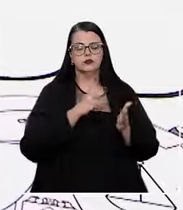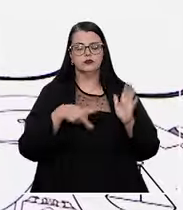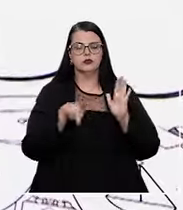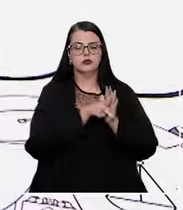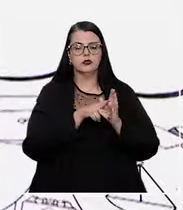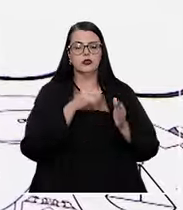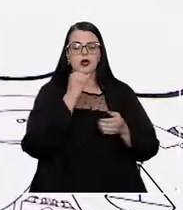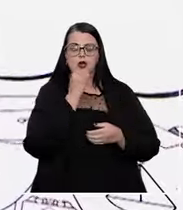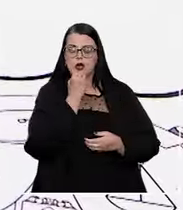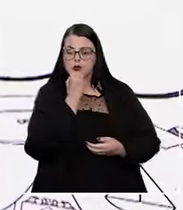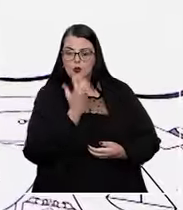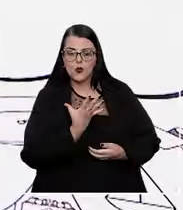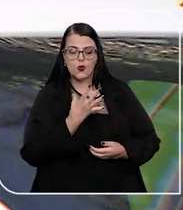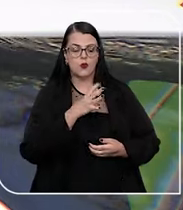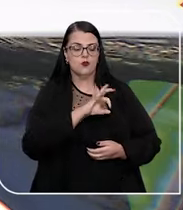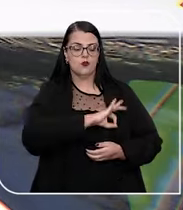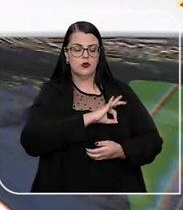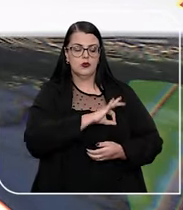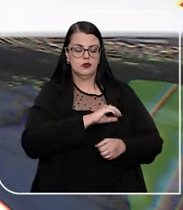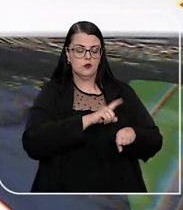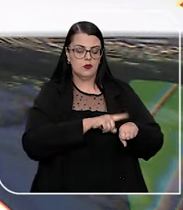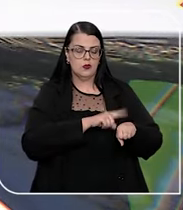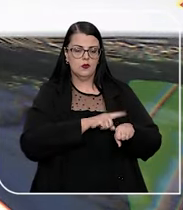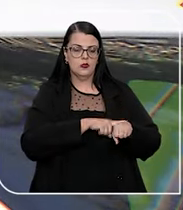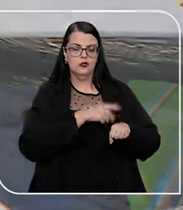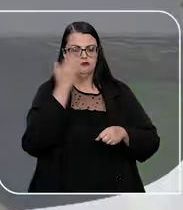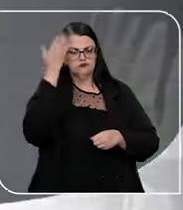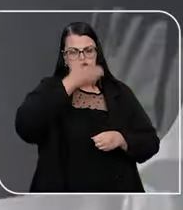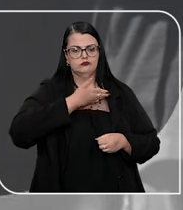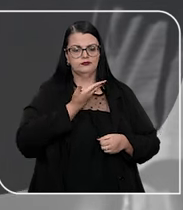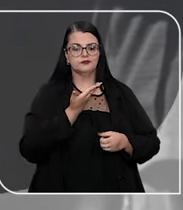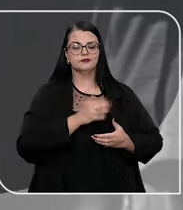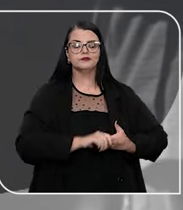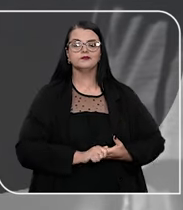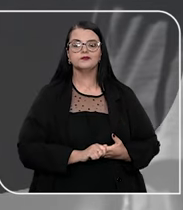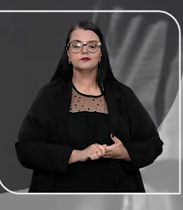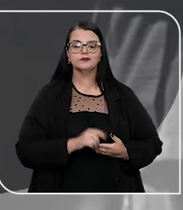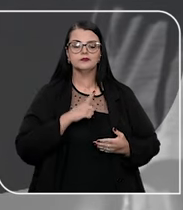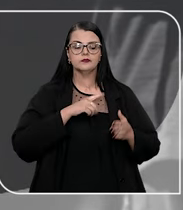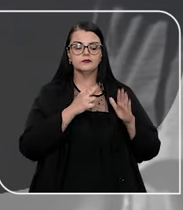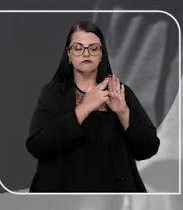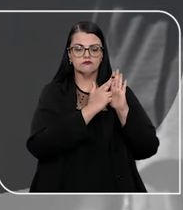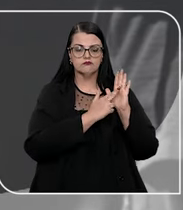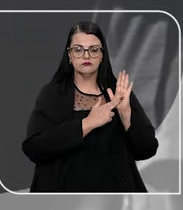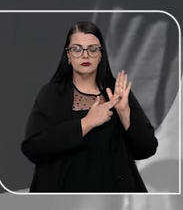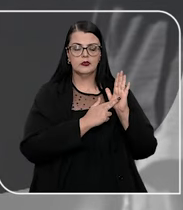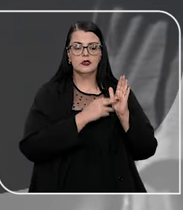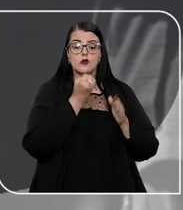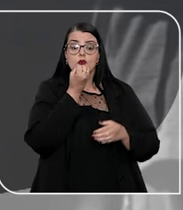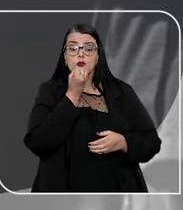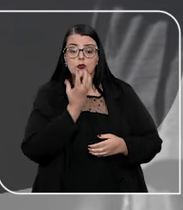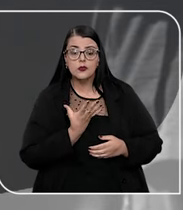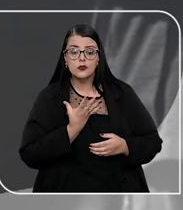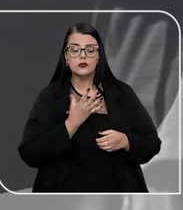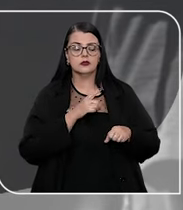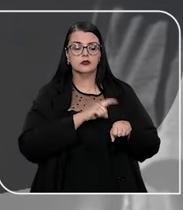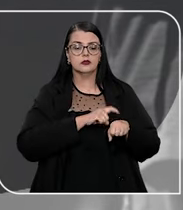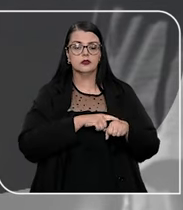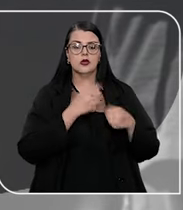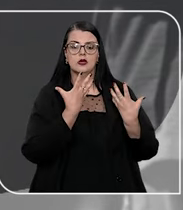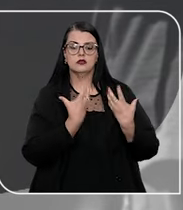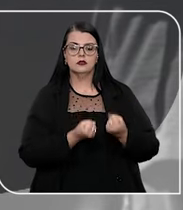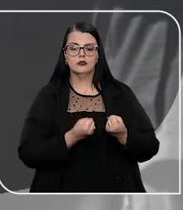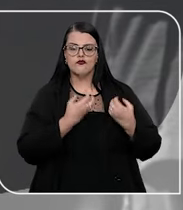de Confissões feitas à polícia no momento da prisão a primeira tese estabelece que essas confissões só serão